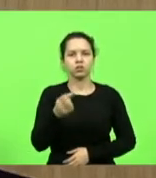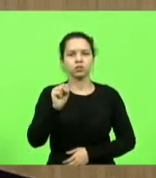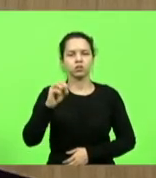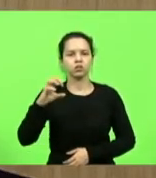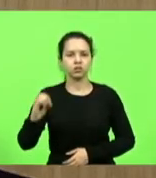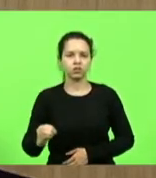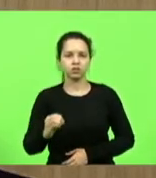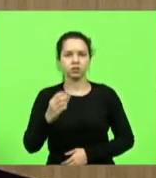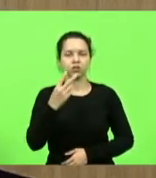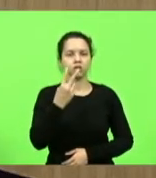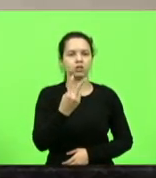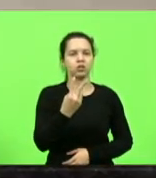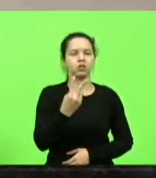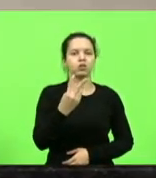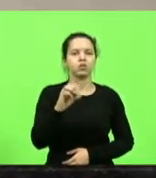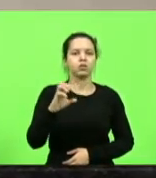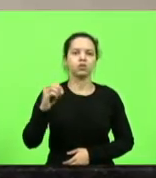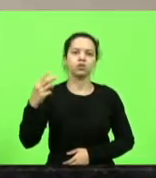680-2021, autor,